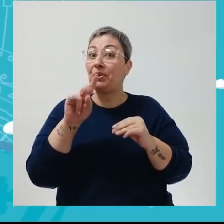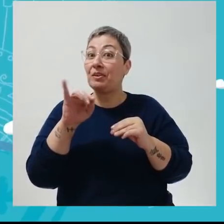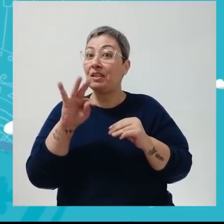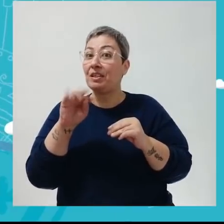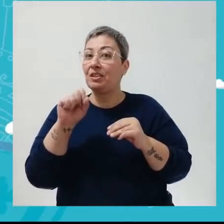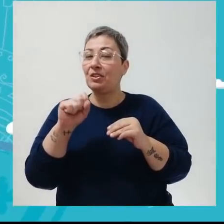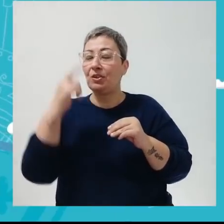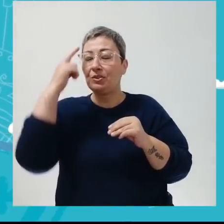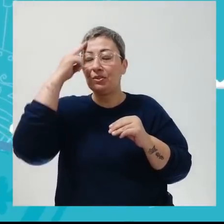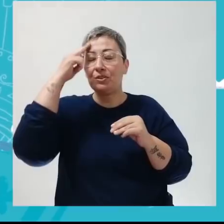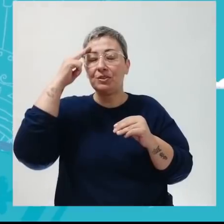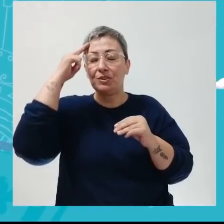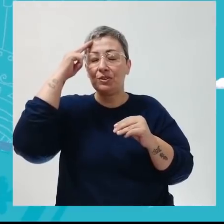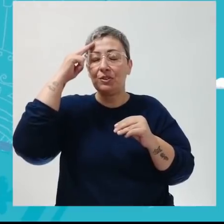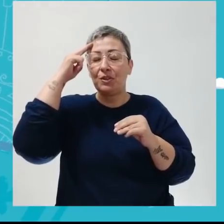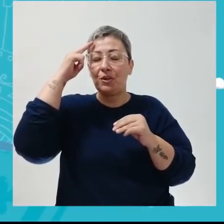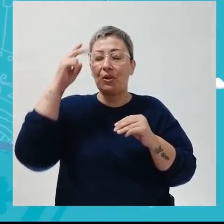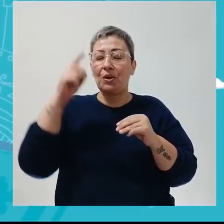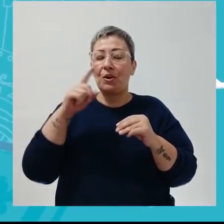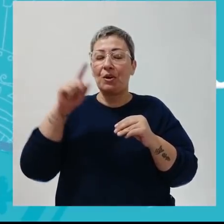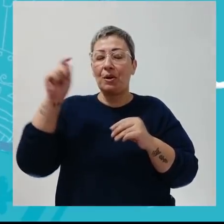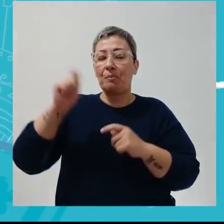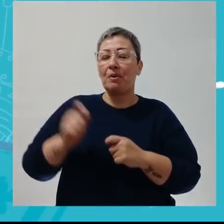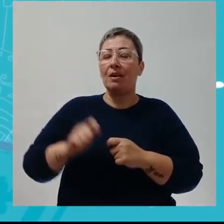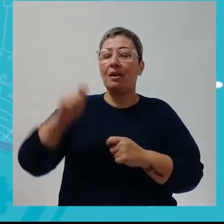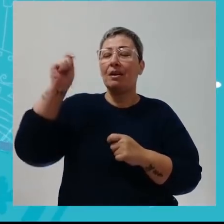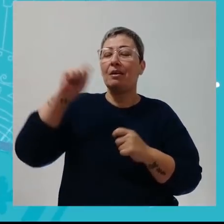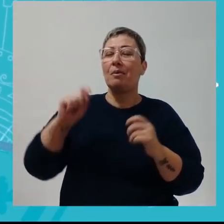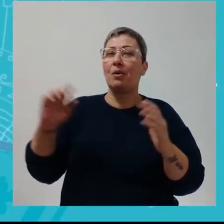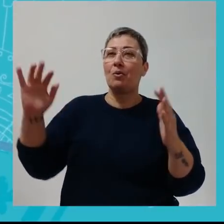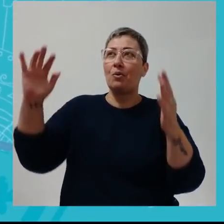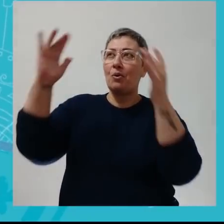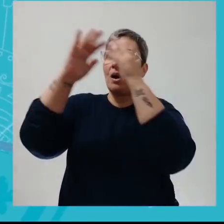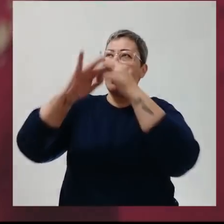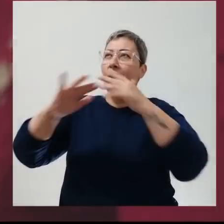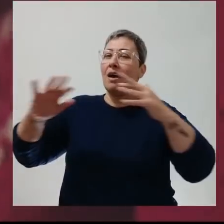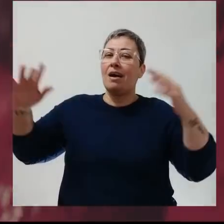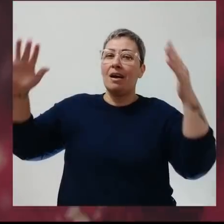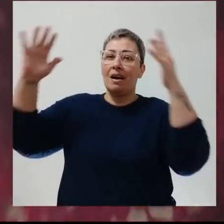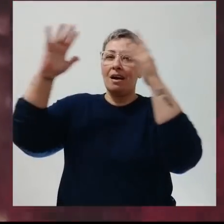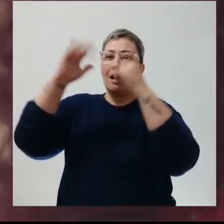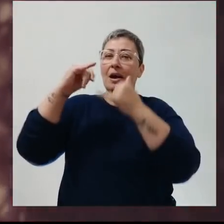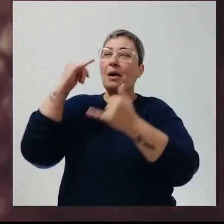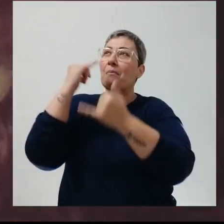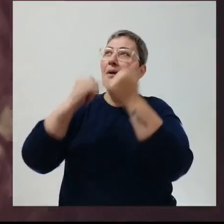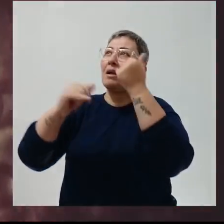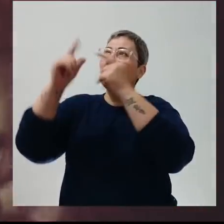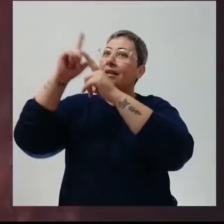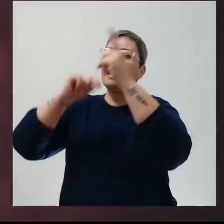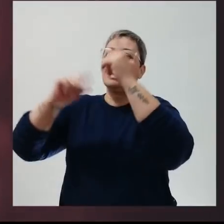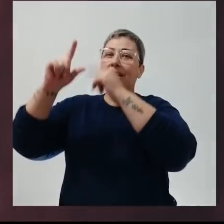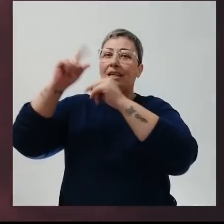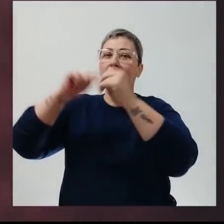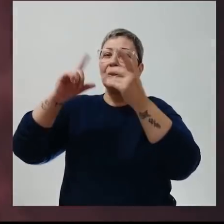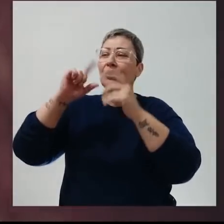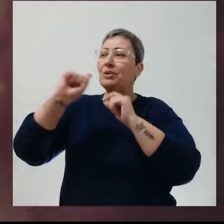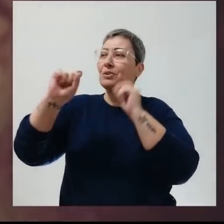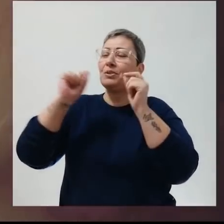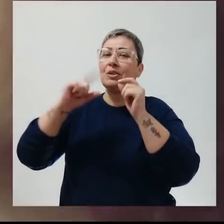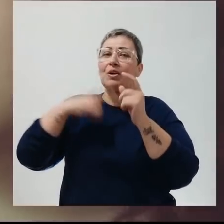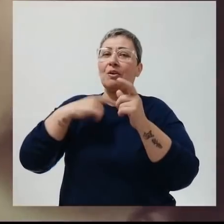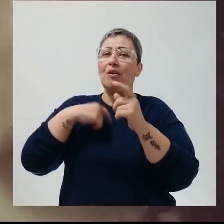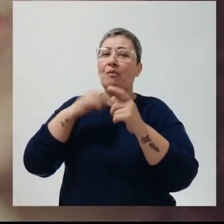Vitor sonhou com a pipa ao vento no céu, feito maestrina, e resolveu